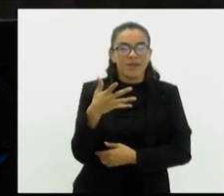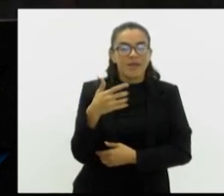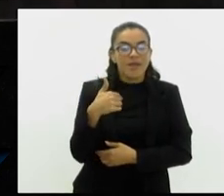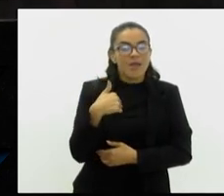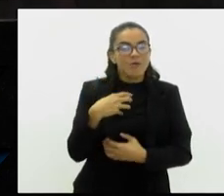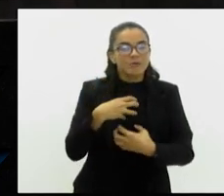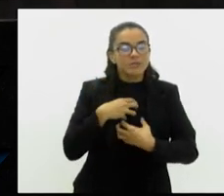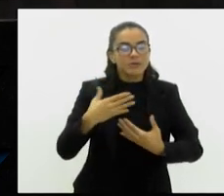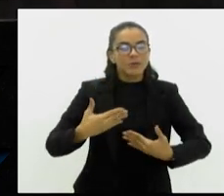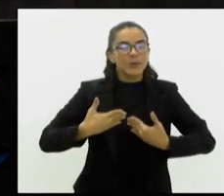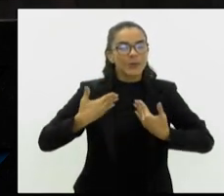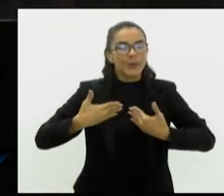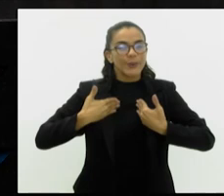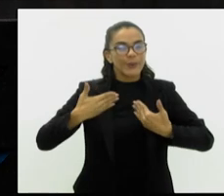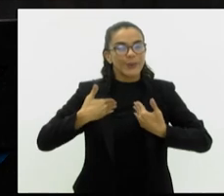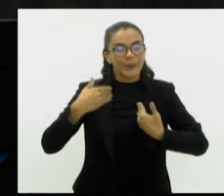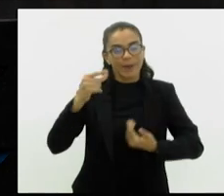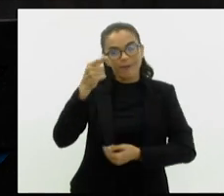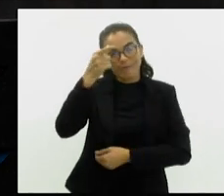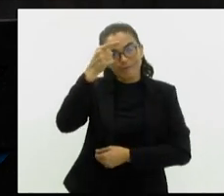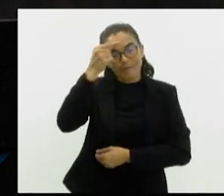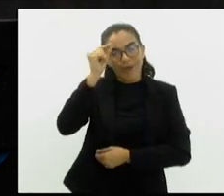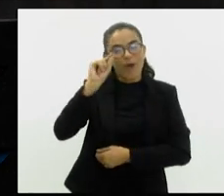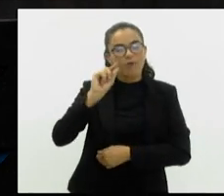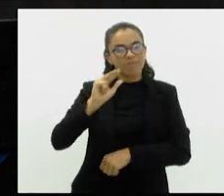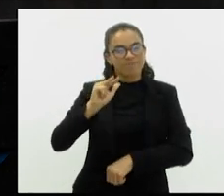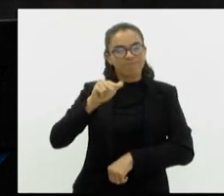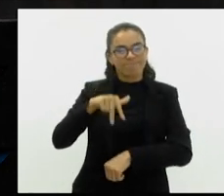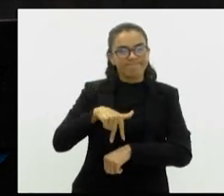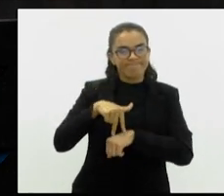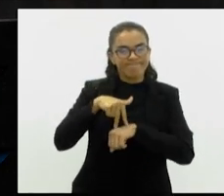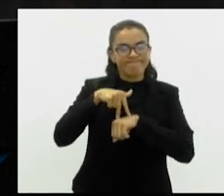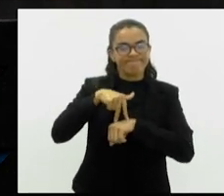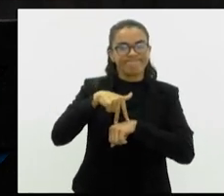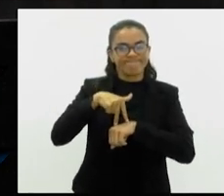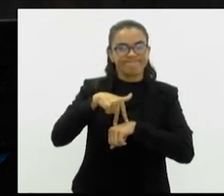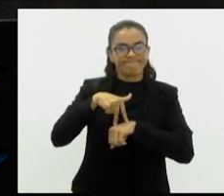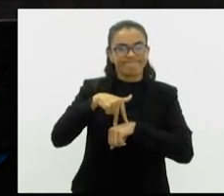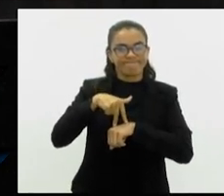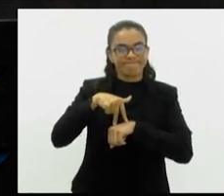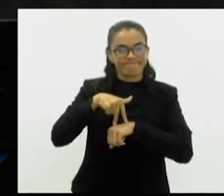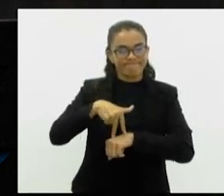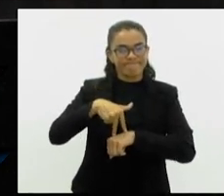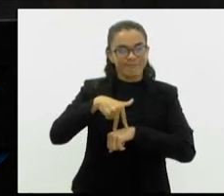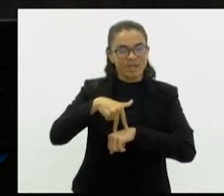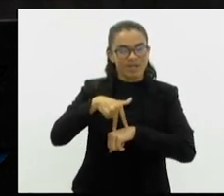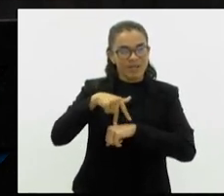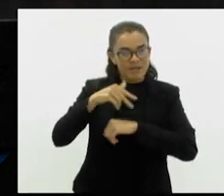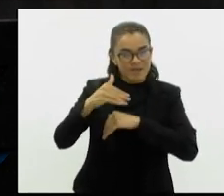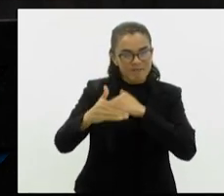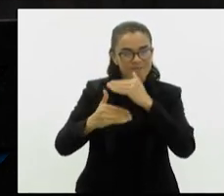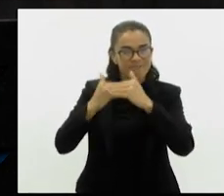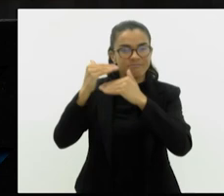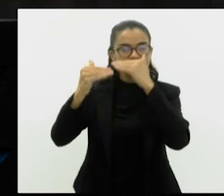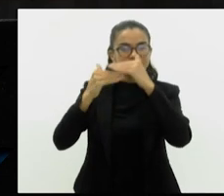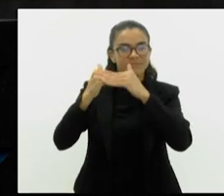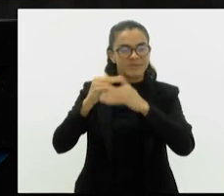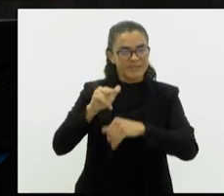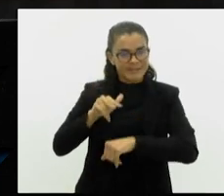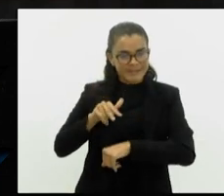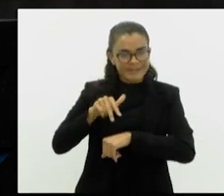anima é resistir e avançar